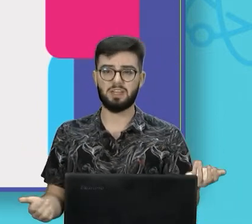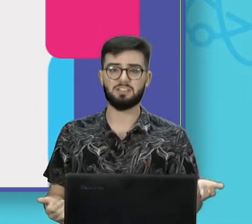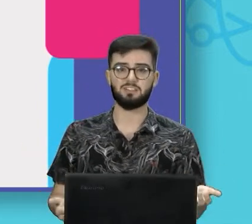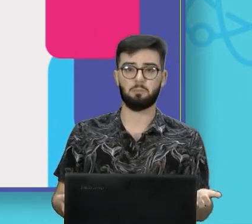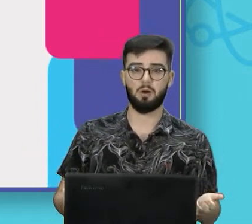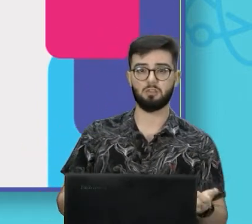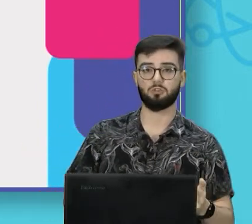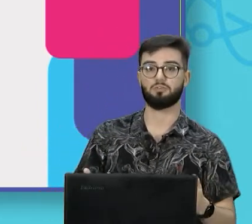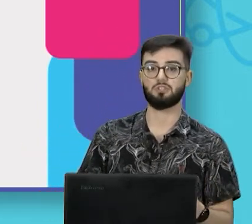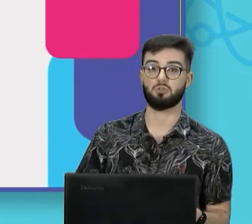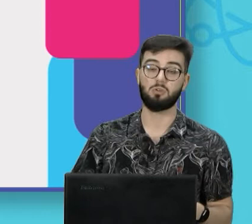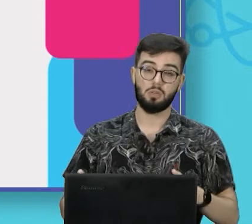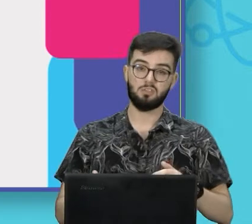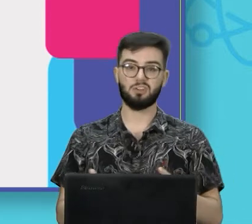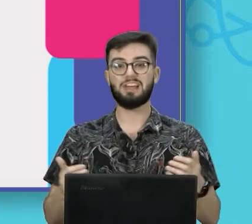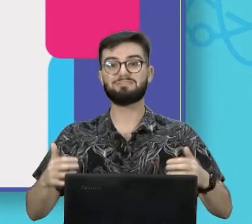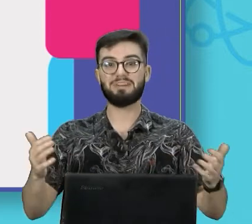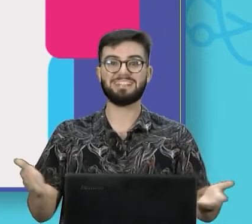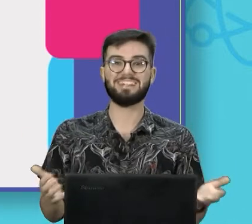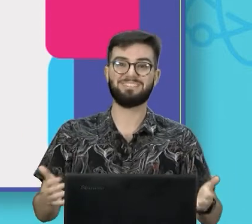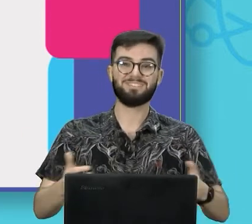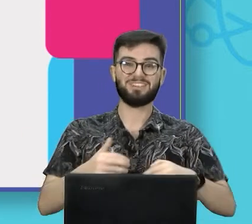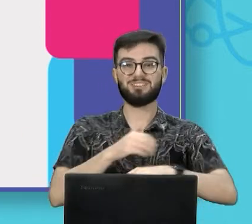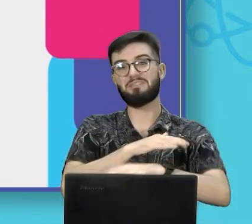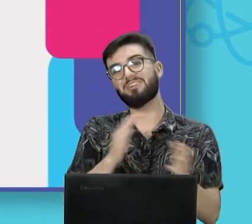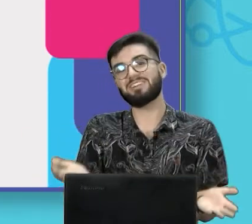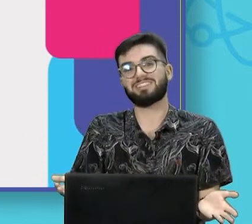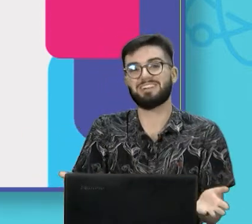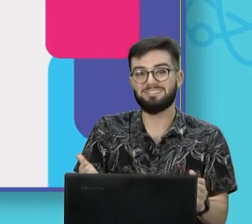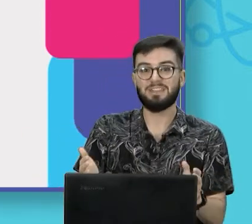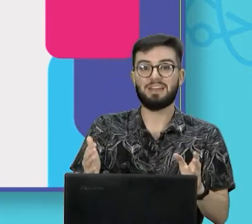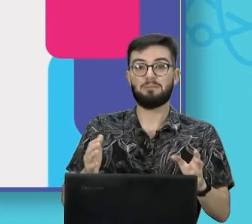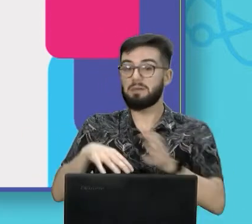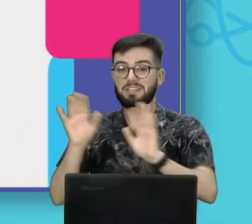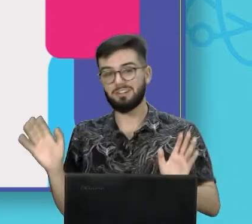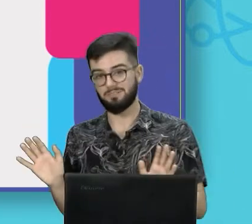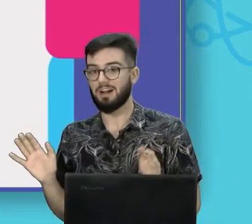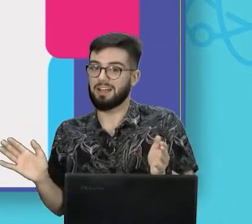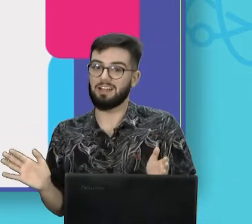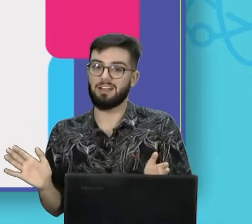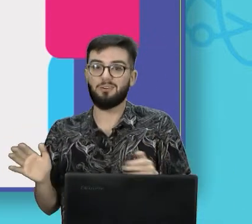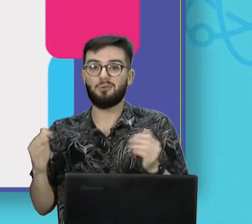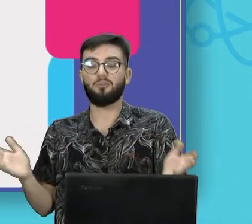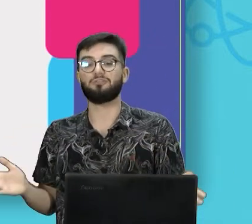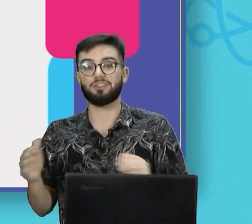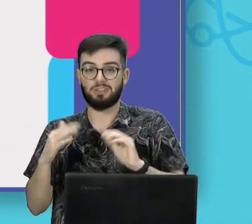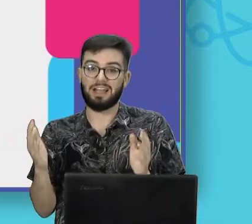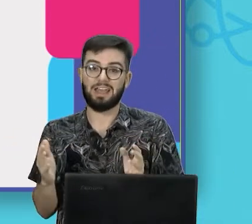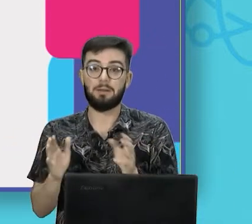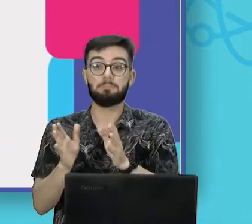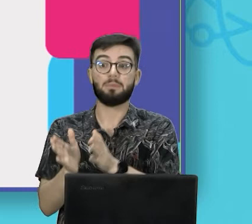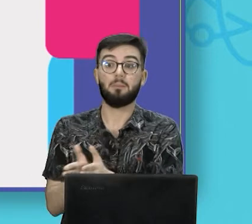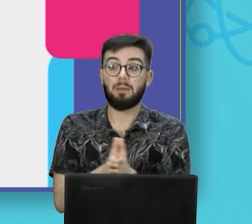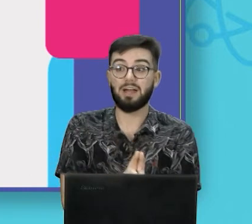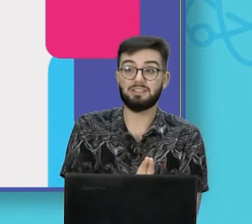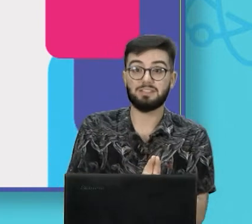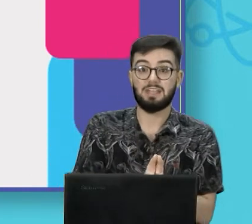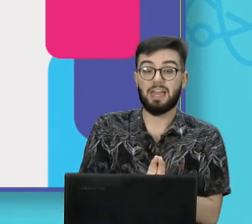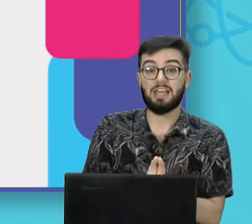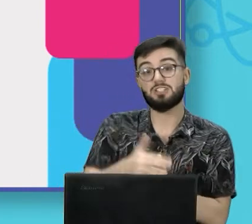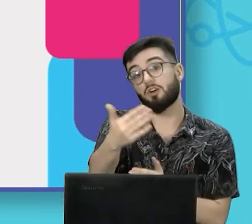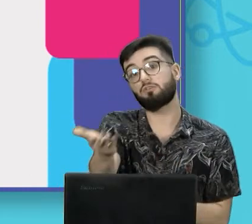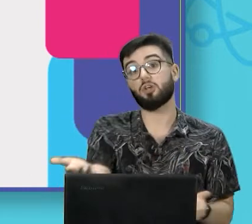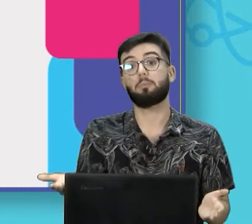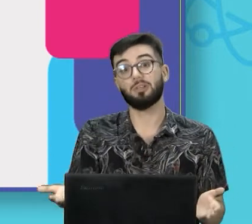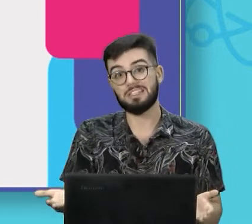até hoje é feriado em São Paulo é um Nove de Julho só que eles perderam levar uma surra perderam o conflito né a guerra o